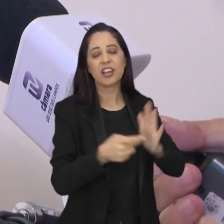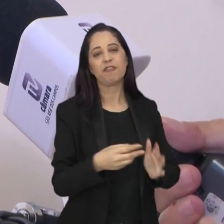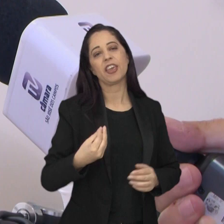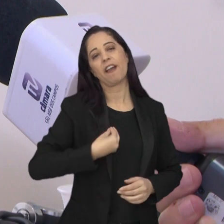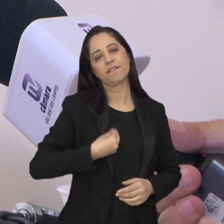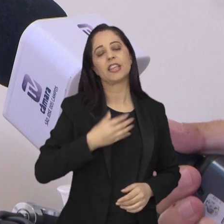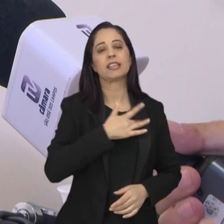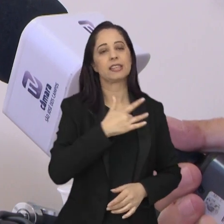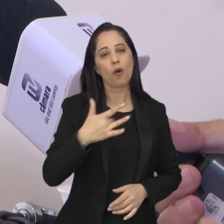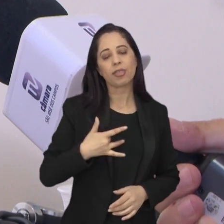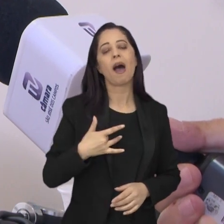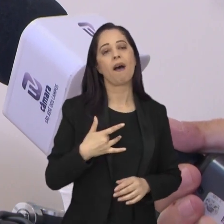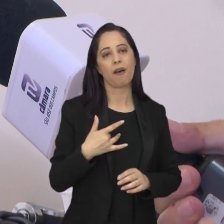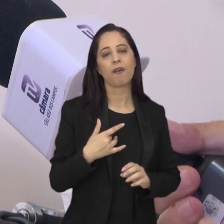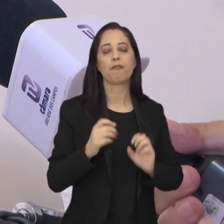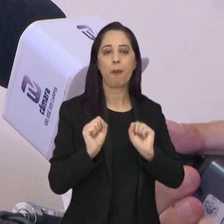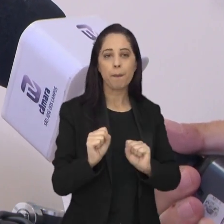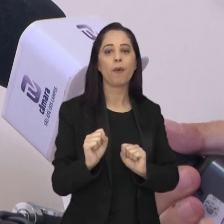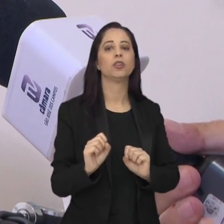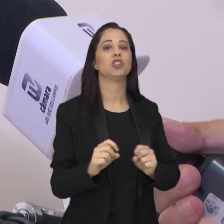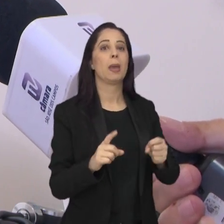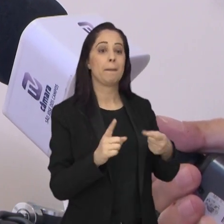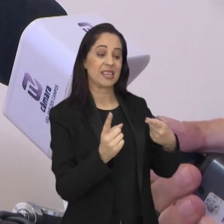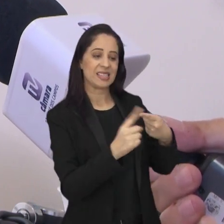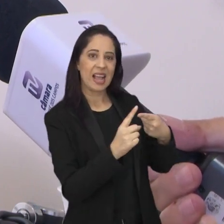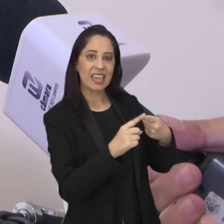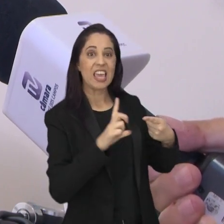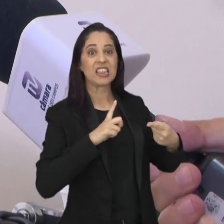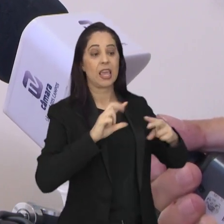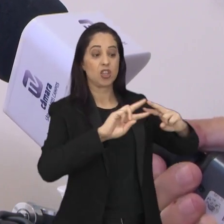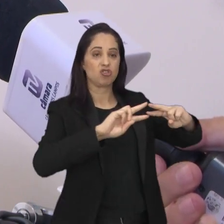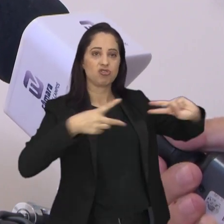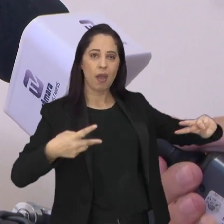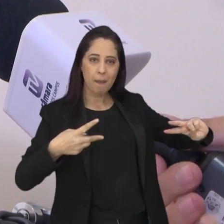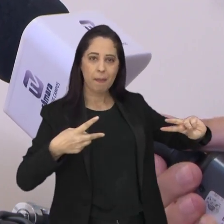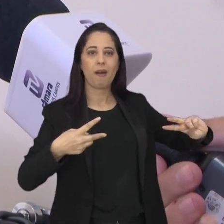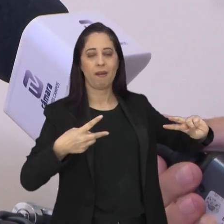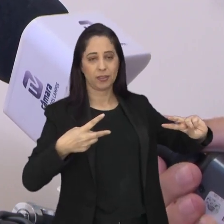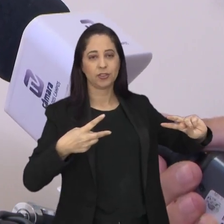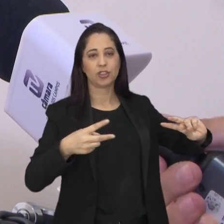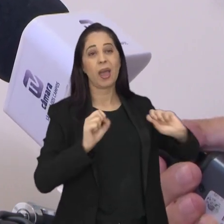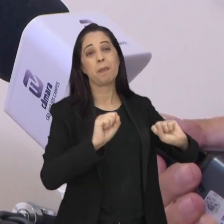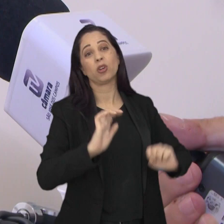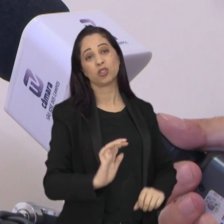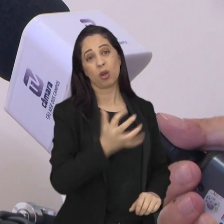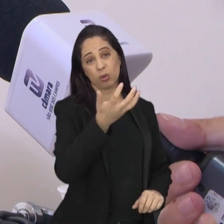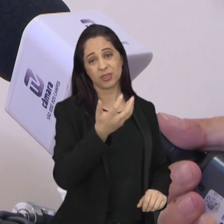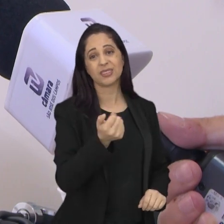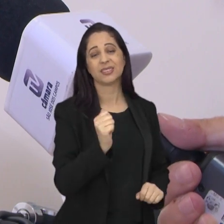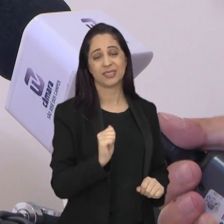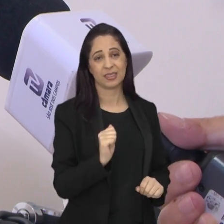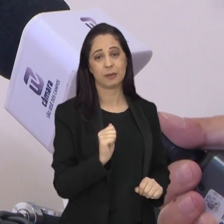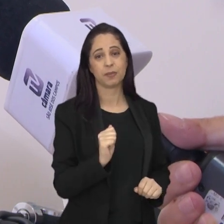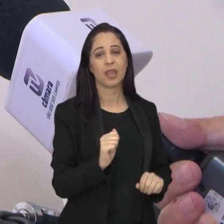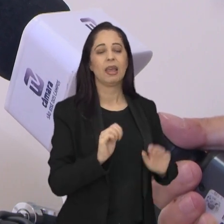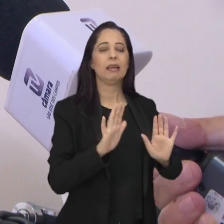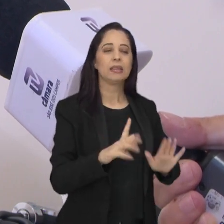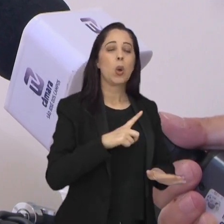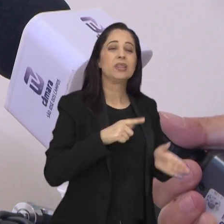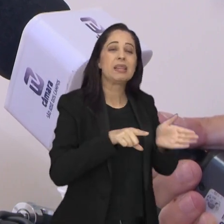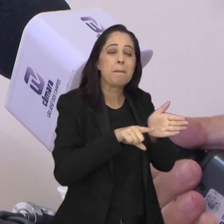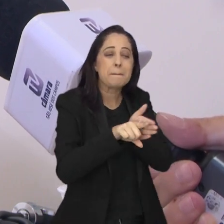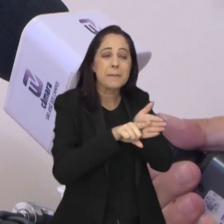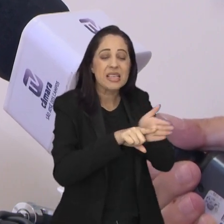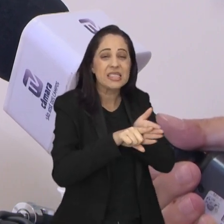ao estilo de vida. No tipo 1, a gente sabe que tem um componente genético, tem gatilhos que podem desencadear essa autoimunidade. Existem